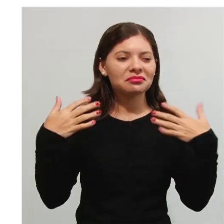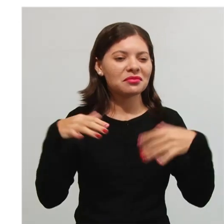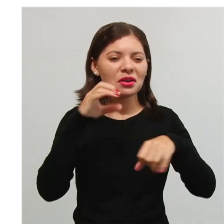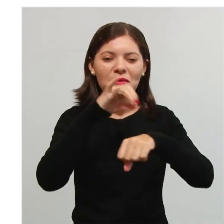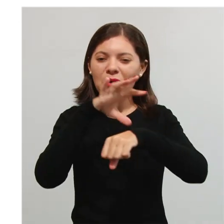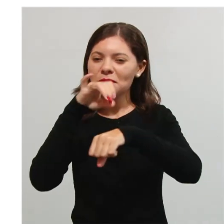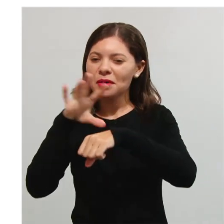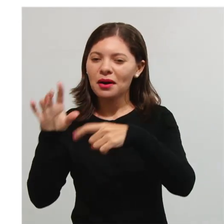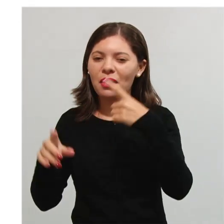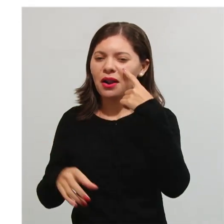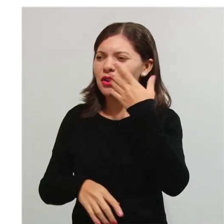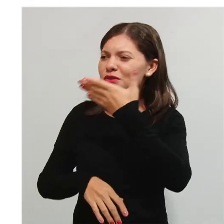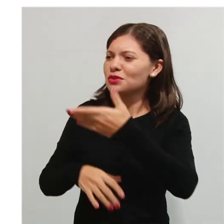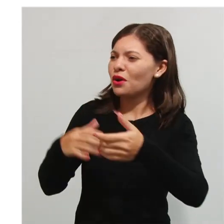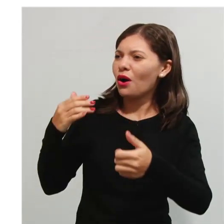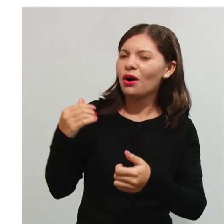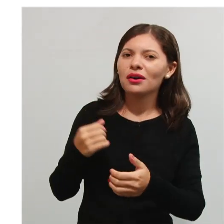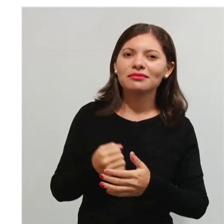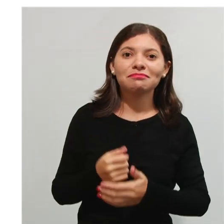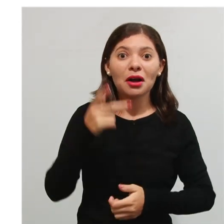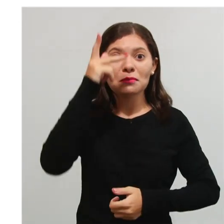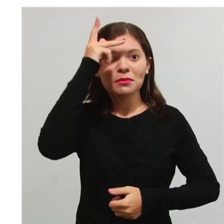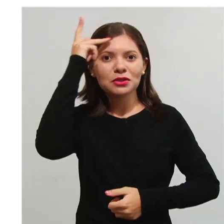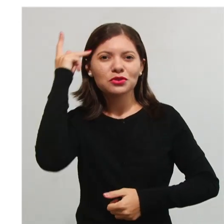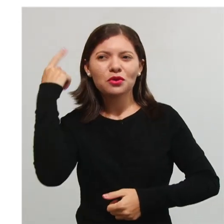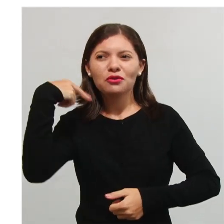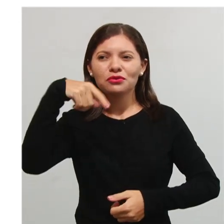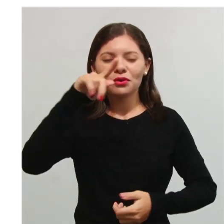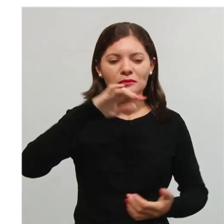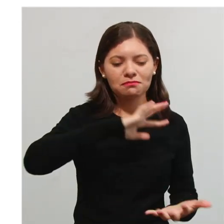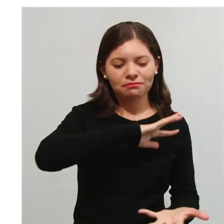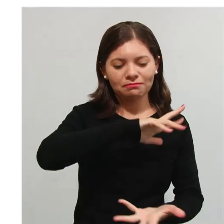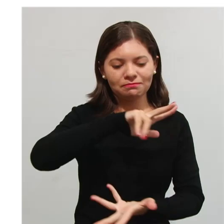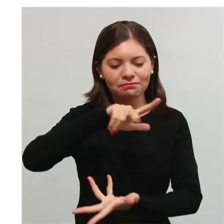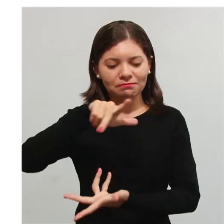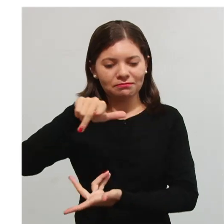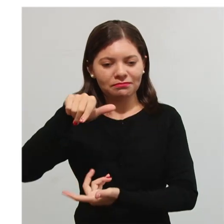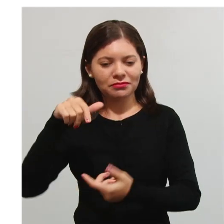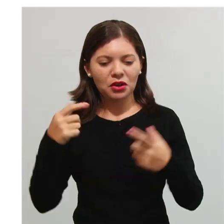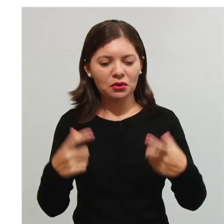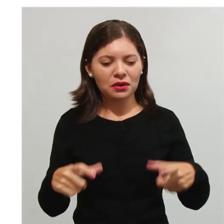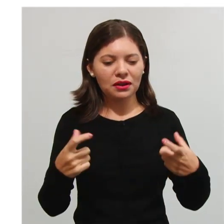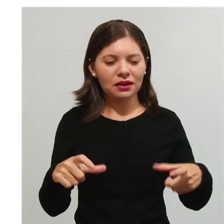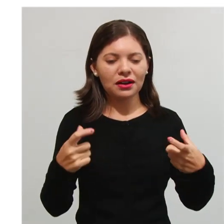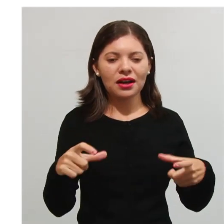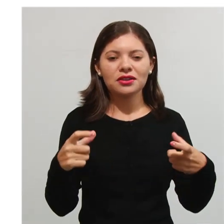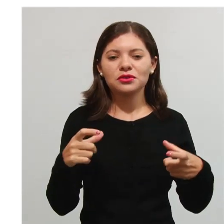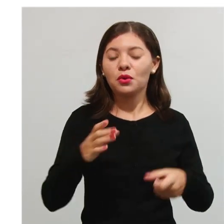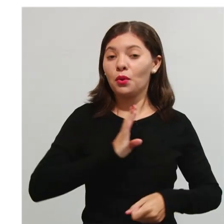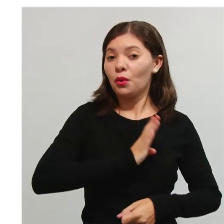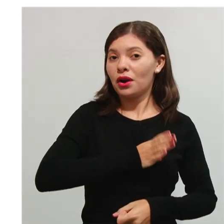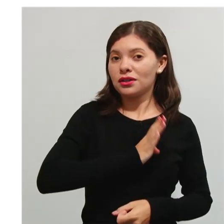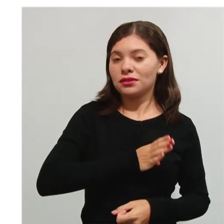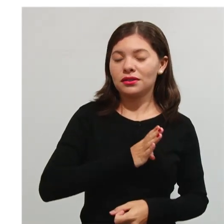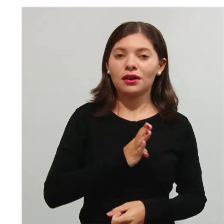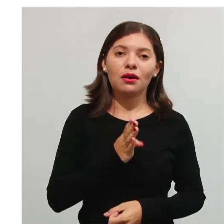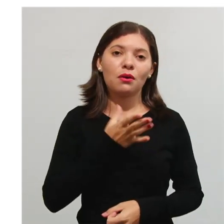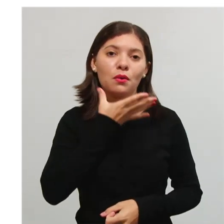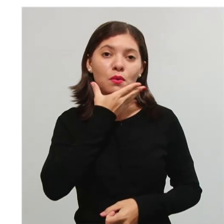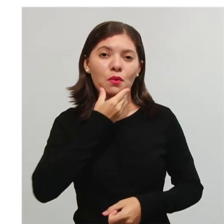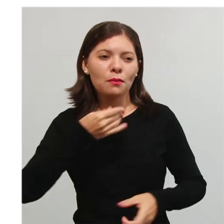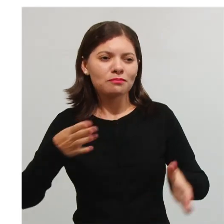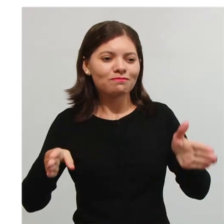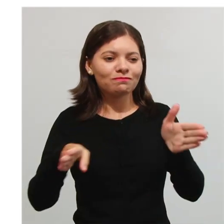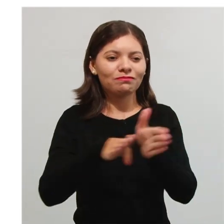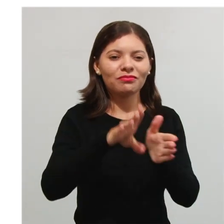Olha só, o homem vai ao espaço, nós temos aqui o transplante de coração, nós temos aqui o homem chegando à Lua, o início